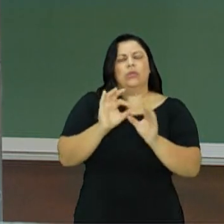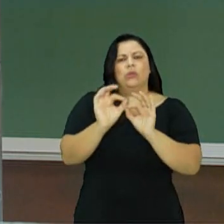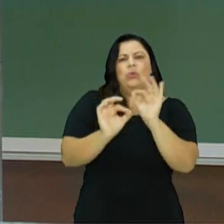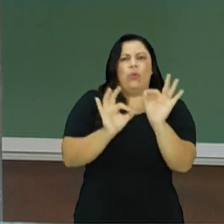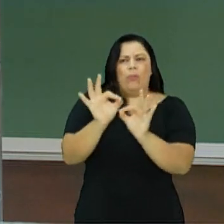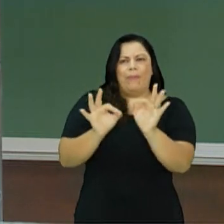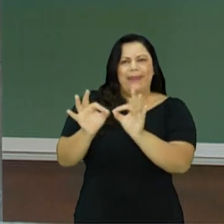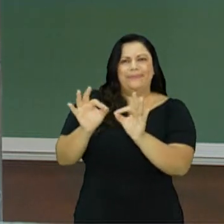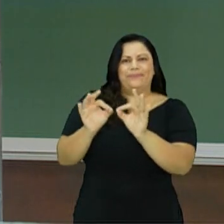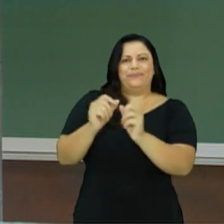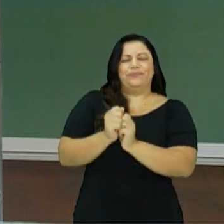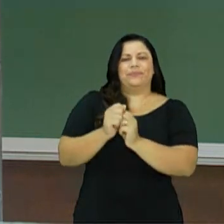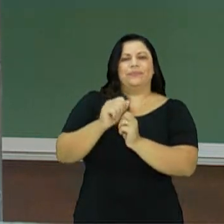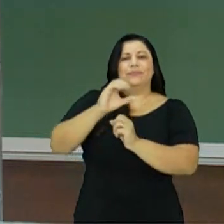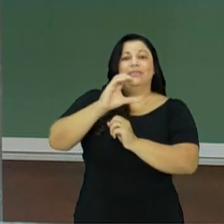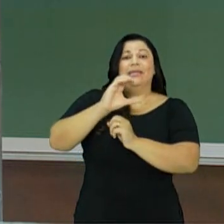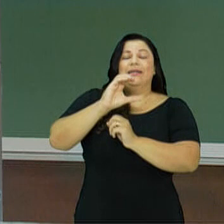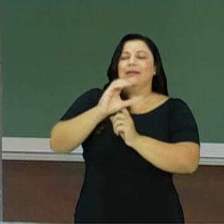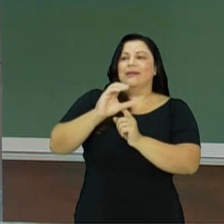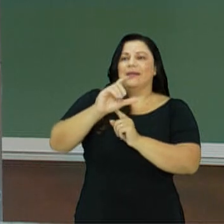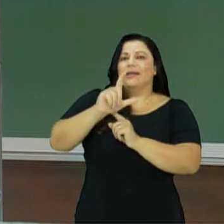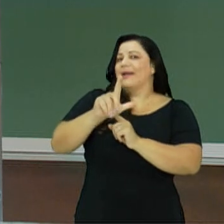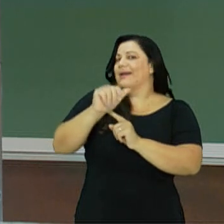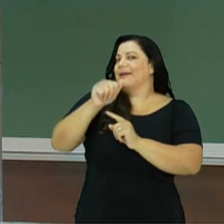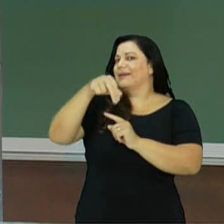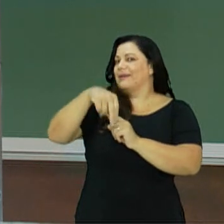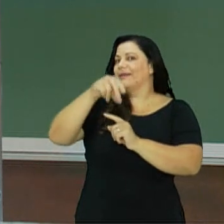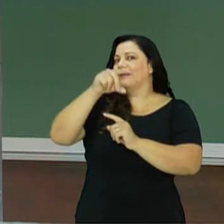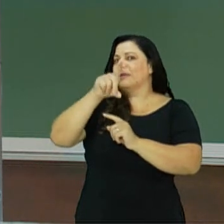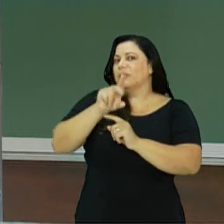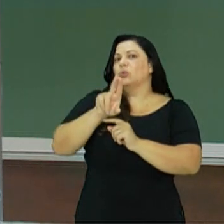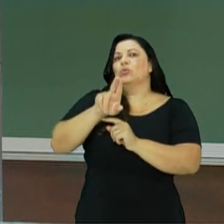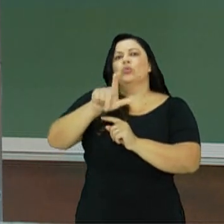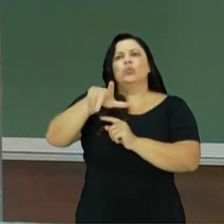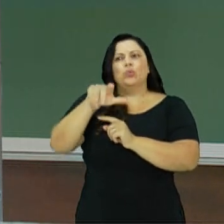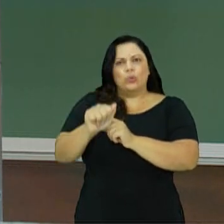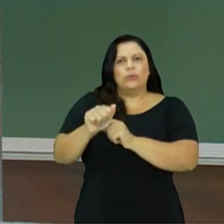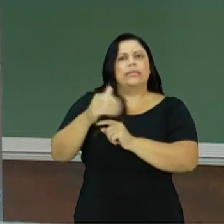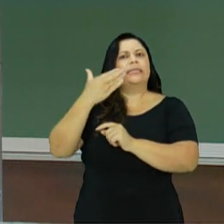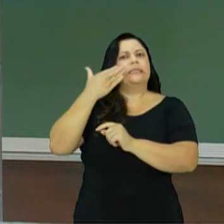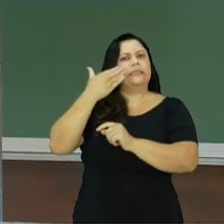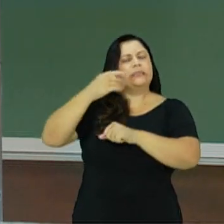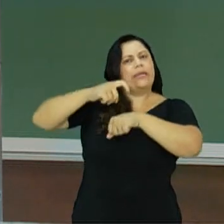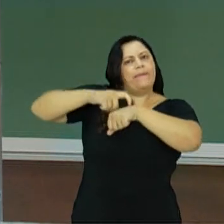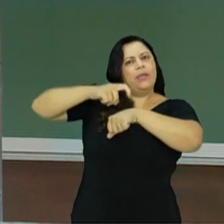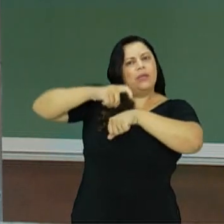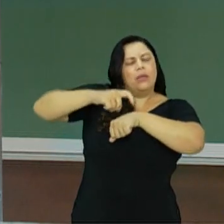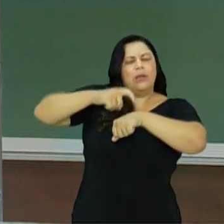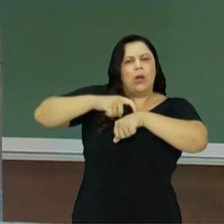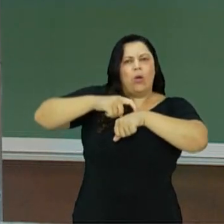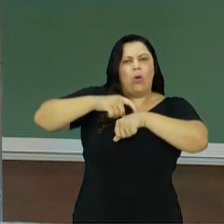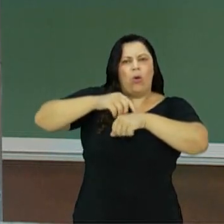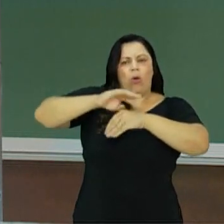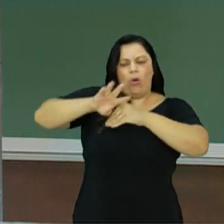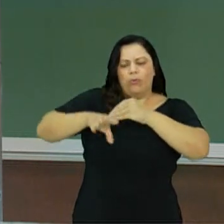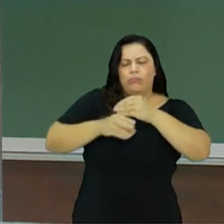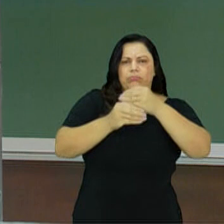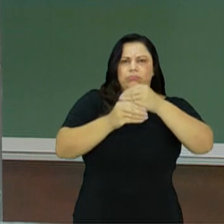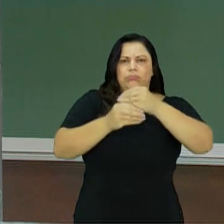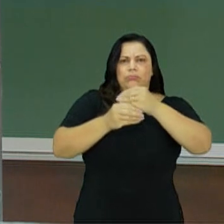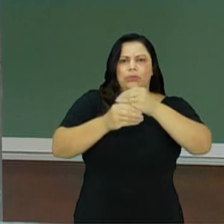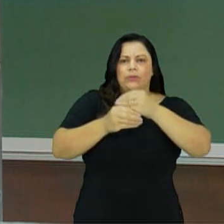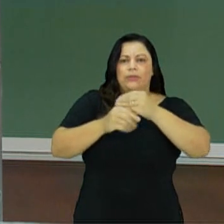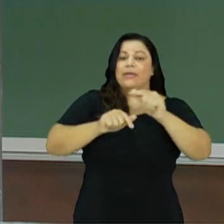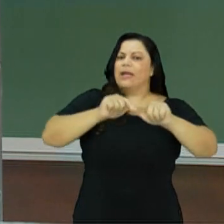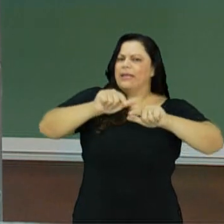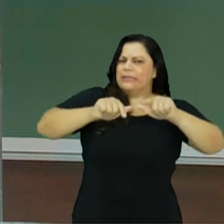de glândulas chamado paratireoides que regulam isso, eles sabem o momento em que precisa fazer os osteoclastos entrarem em ação